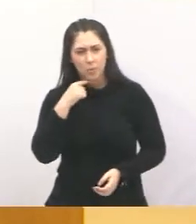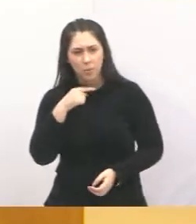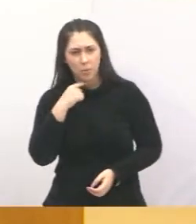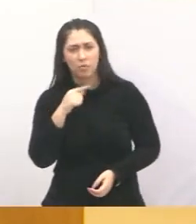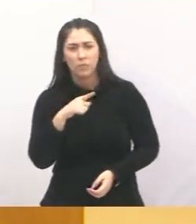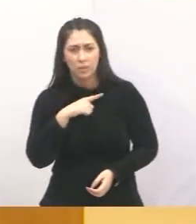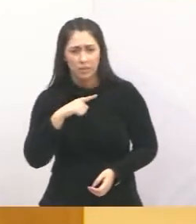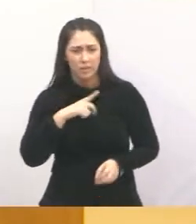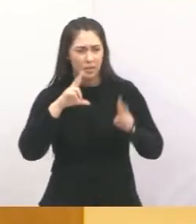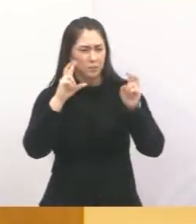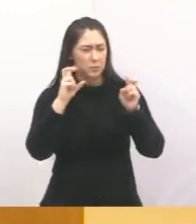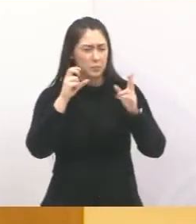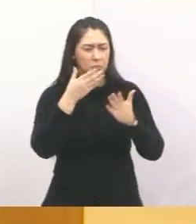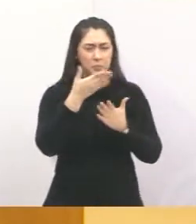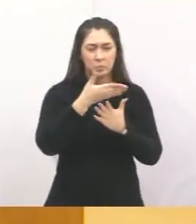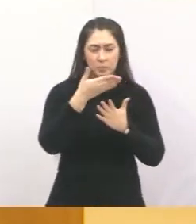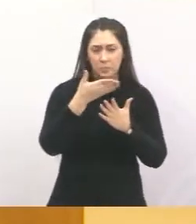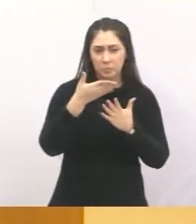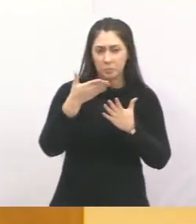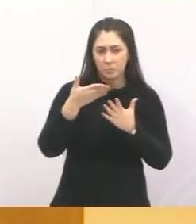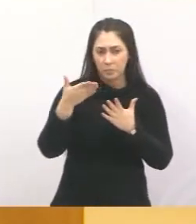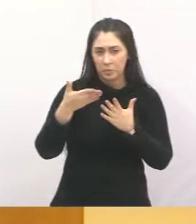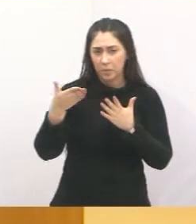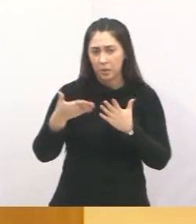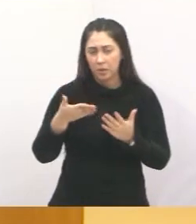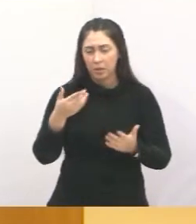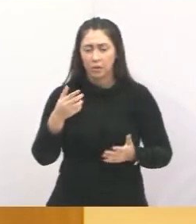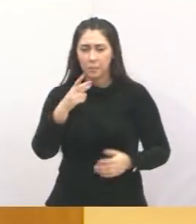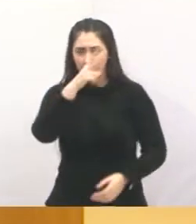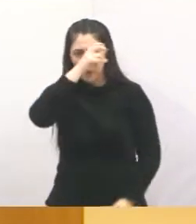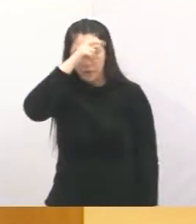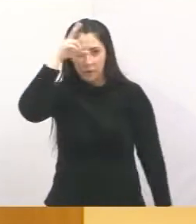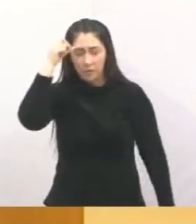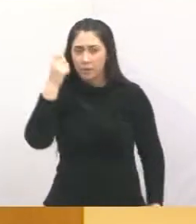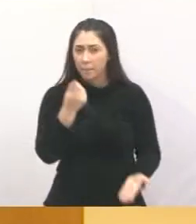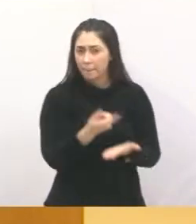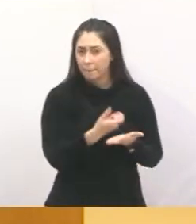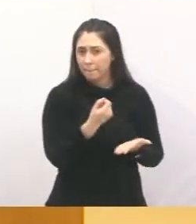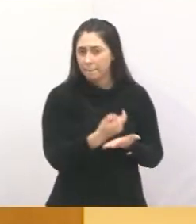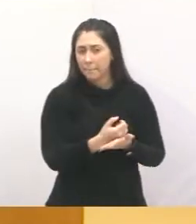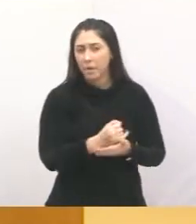os parcelamentos atualmente pagos pela Prefeitura ao PMJ,